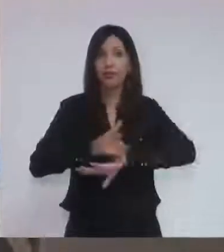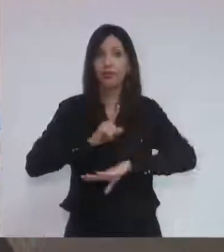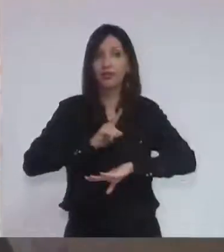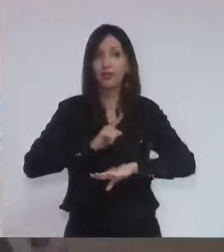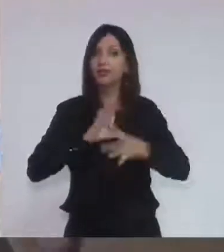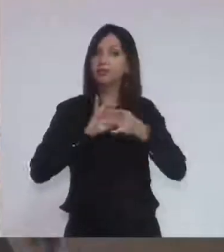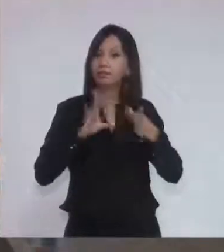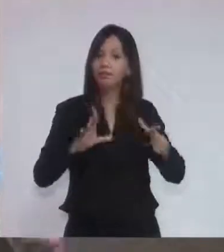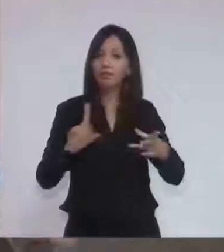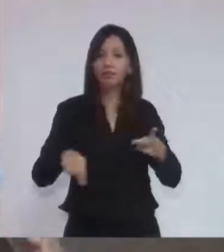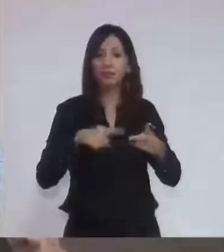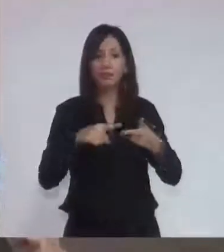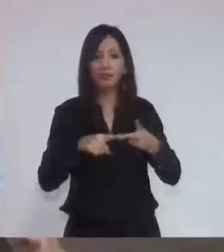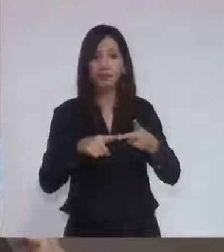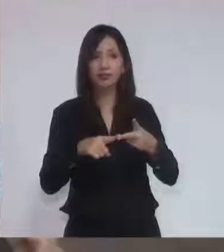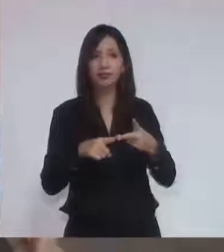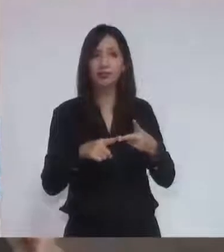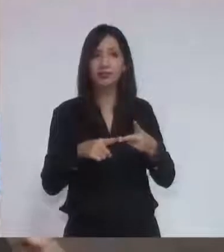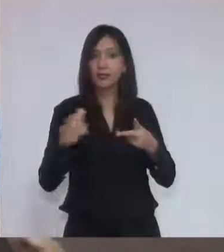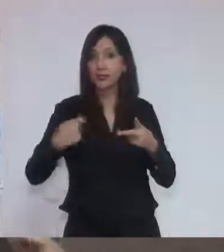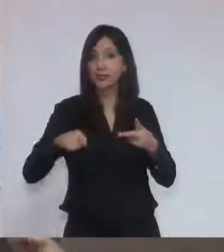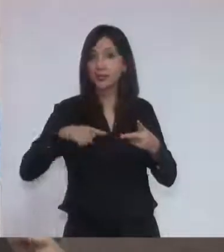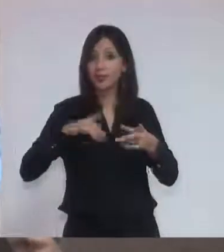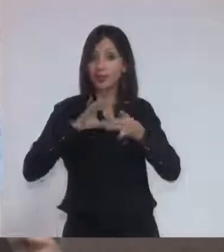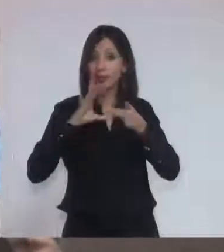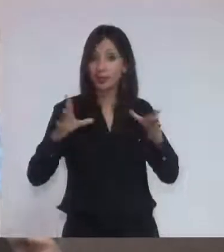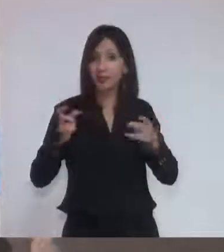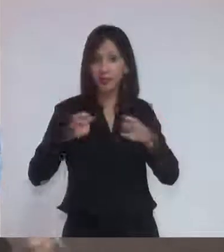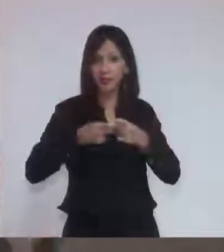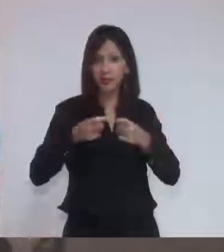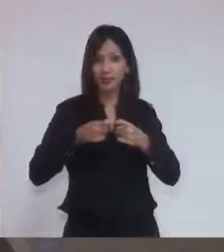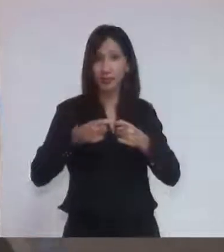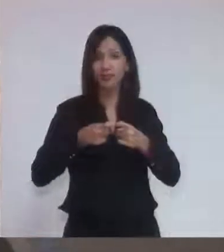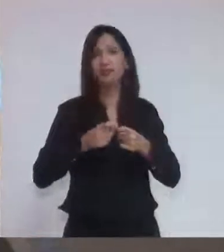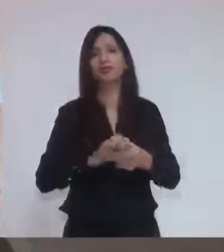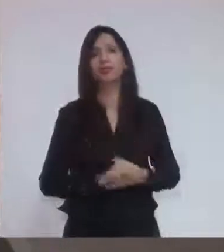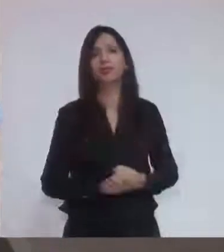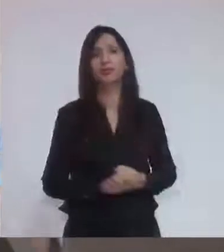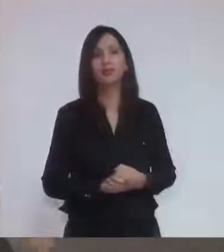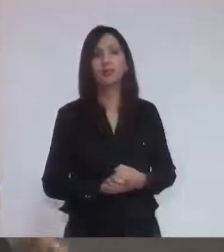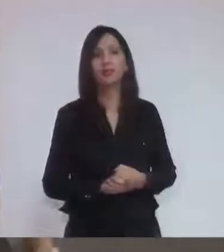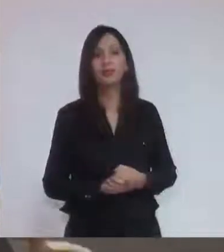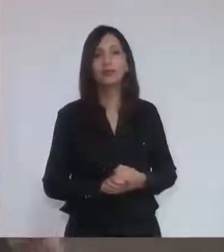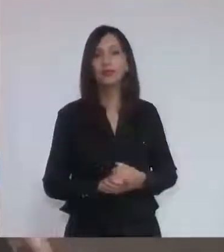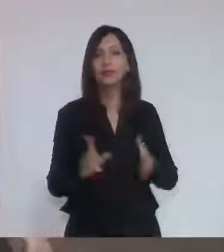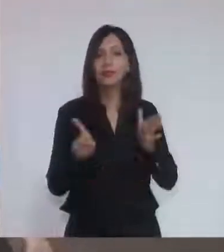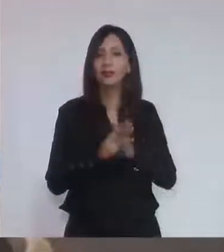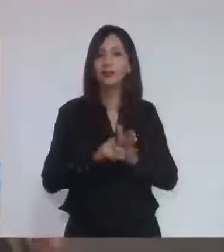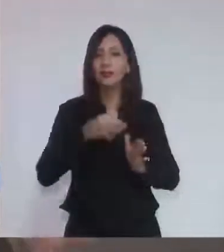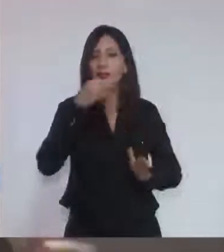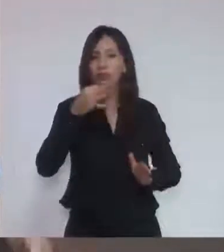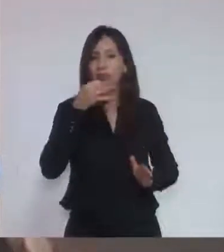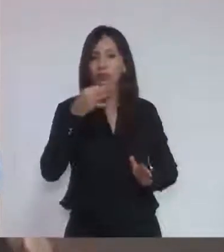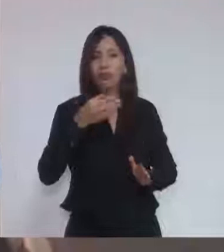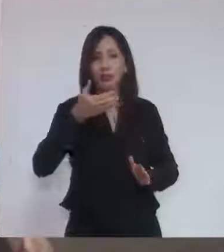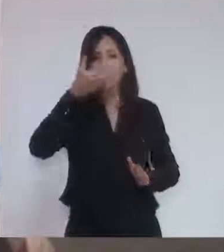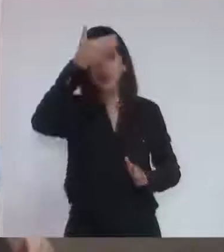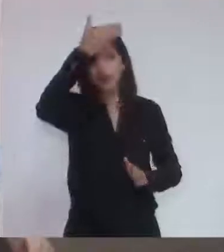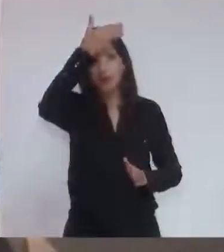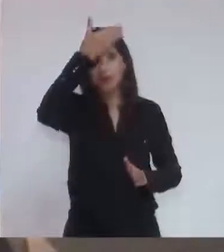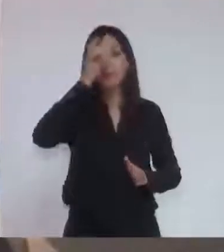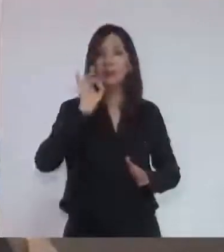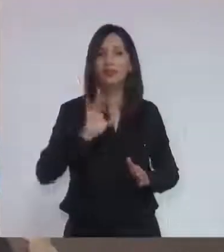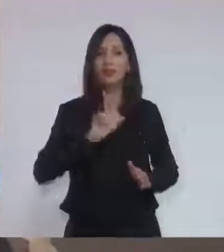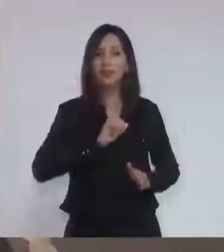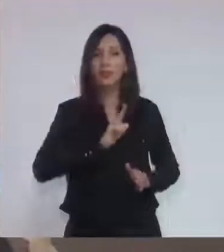na permissão, o outro, ele precisa da autorização do médico. E aí a própria sugestão da enfermeira ali, ela falou isso. Você não